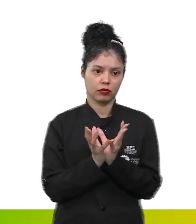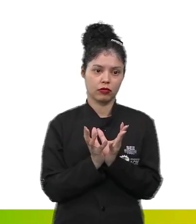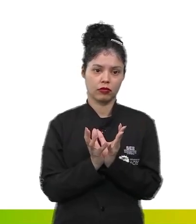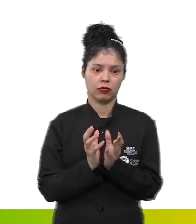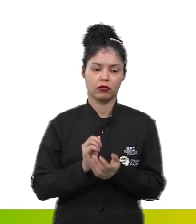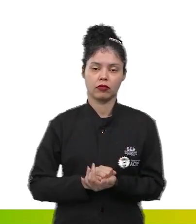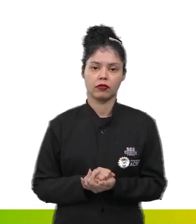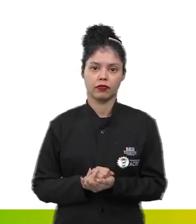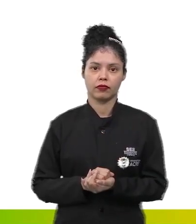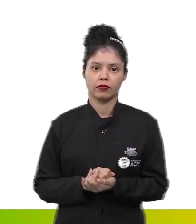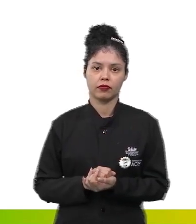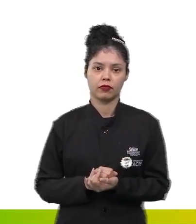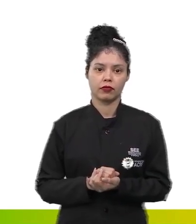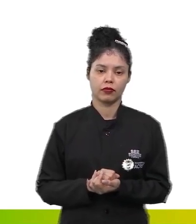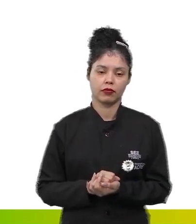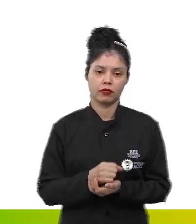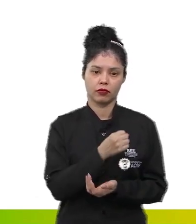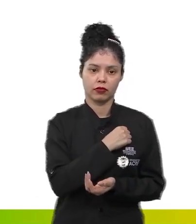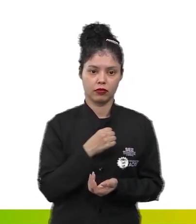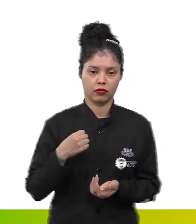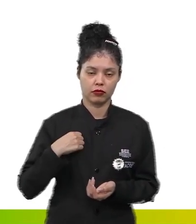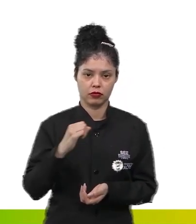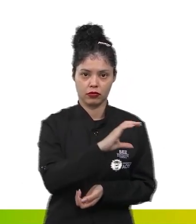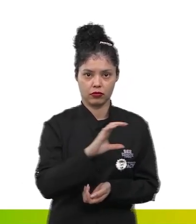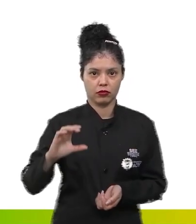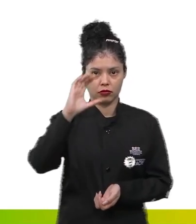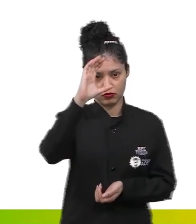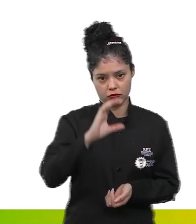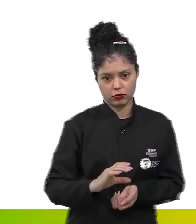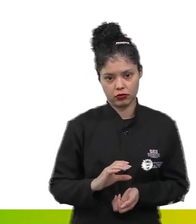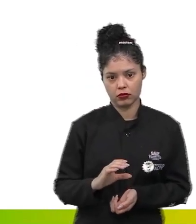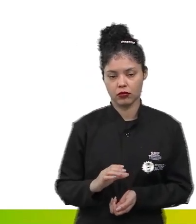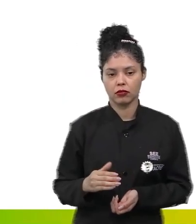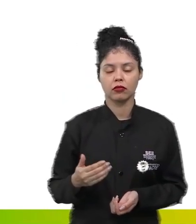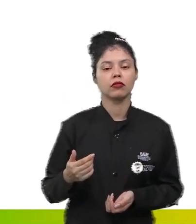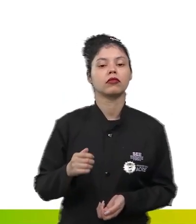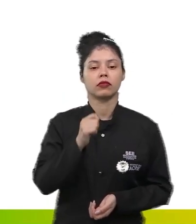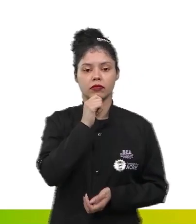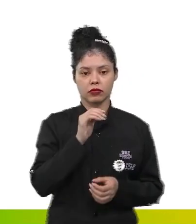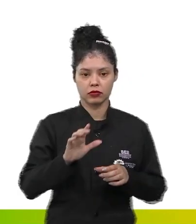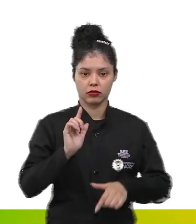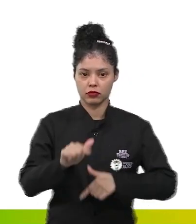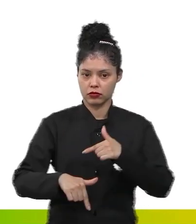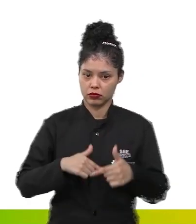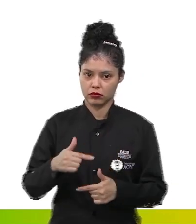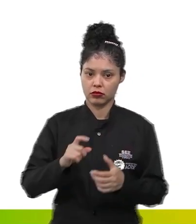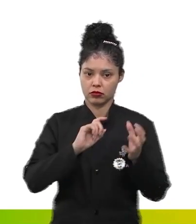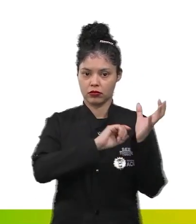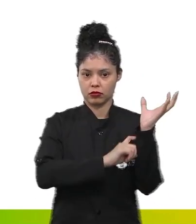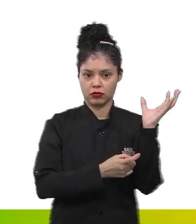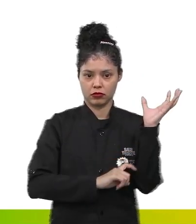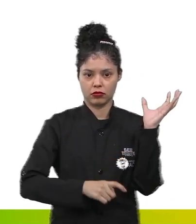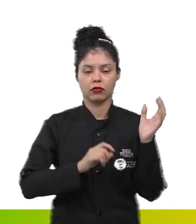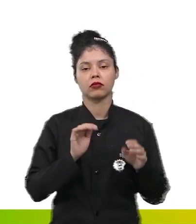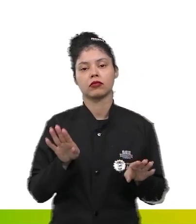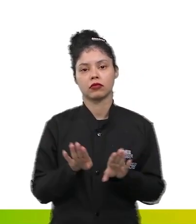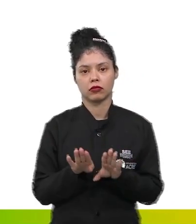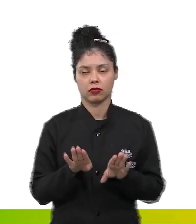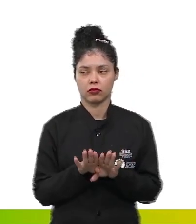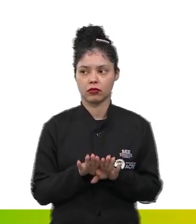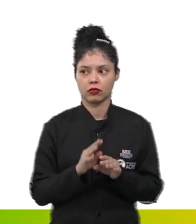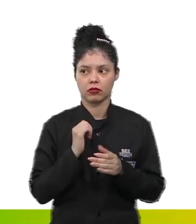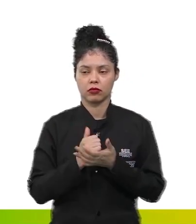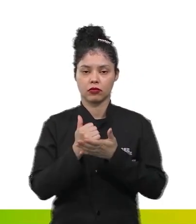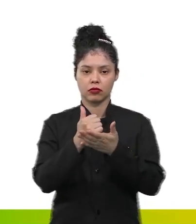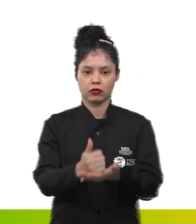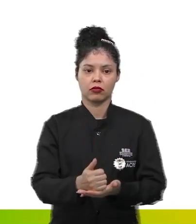eclesiais de base, enquanto sacerdote católico que eu era, e por conseguinte, ao trabalhar em Chapuri, eu também dei um apoio